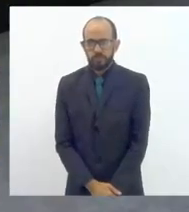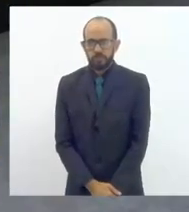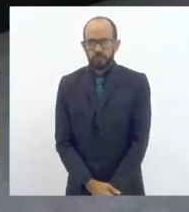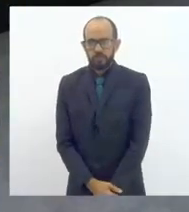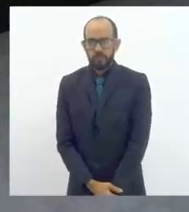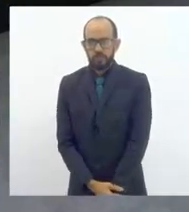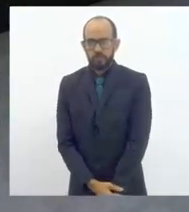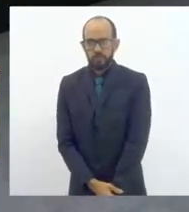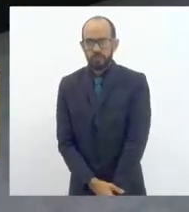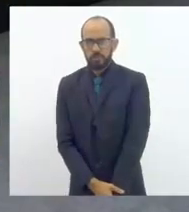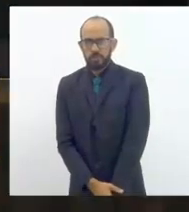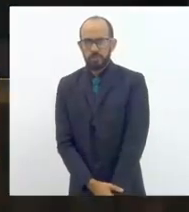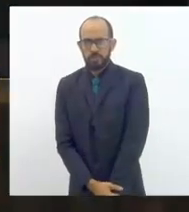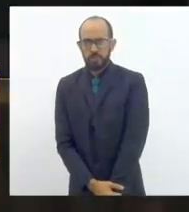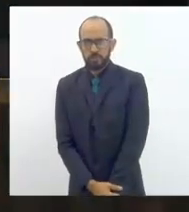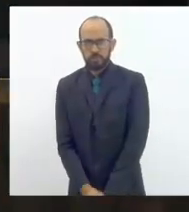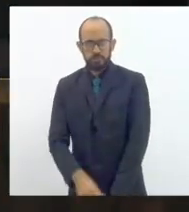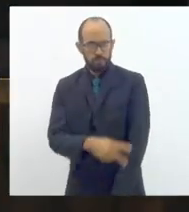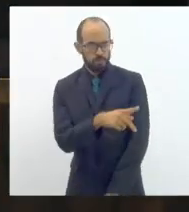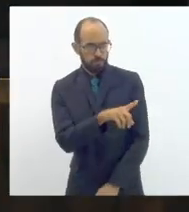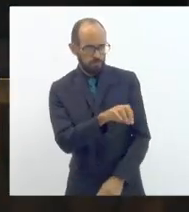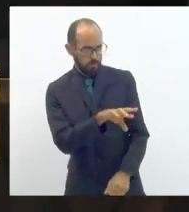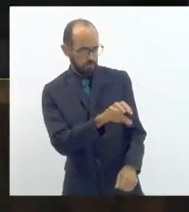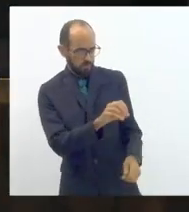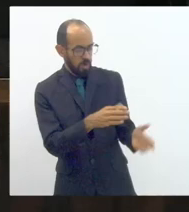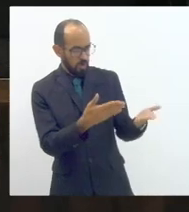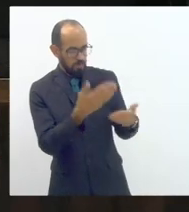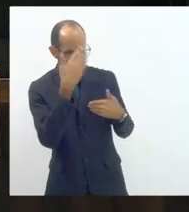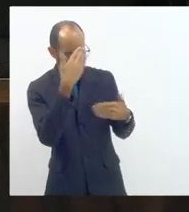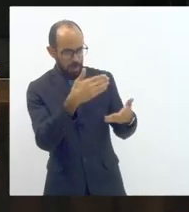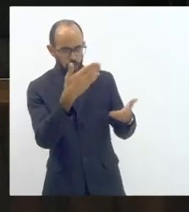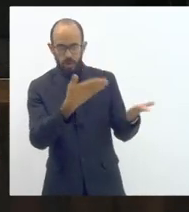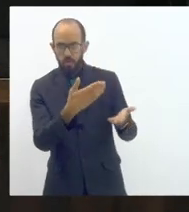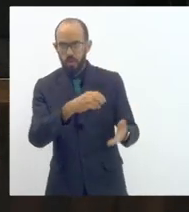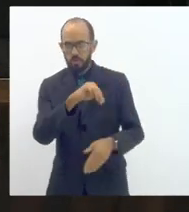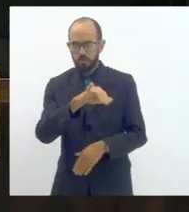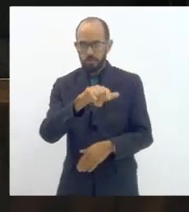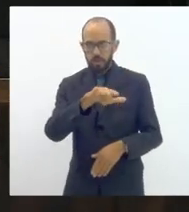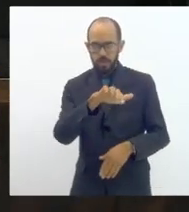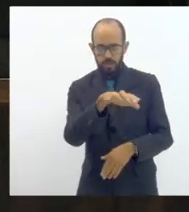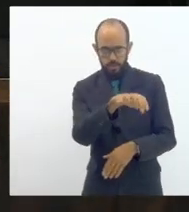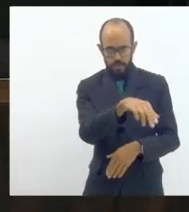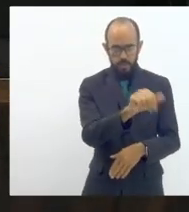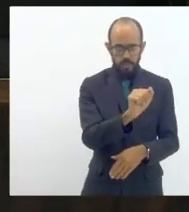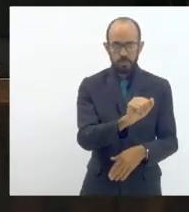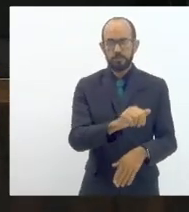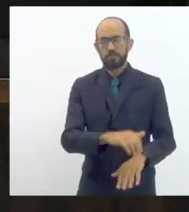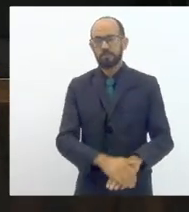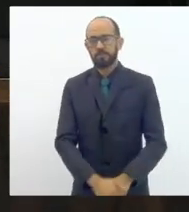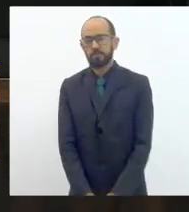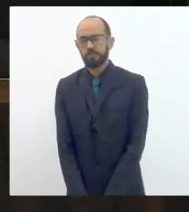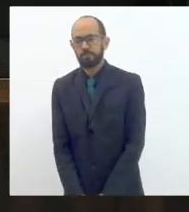Obrigada, Pedro. Então, Milena, agora prepara a Rebeca Ancieto.